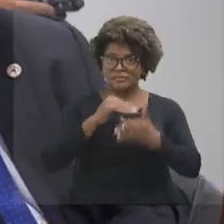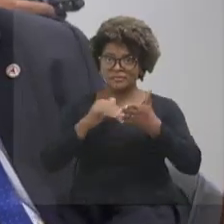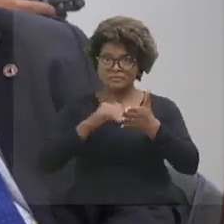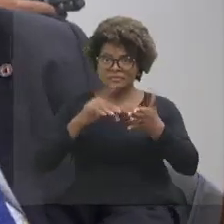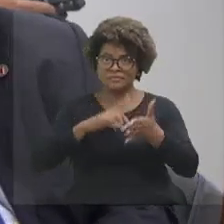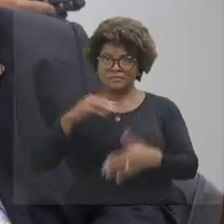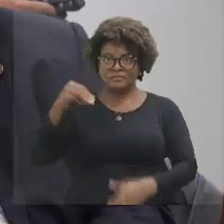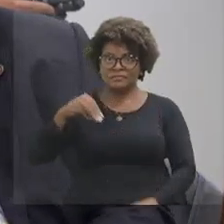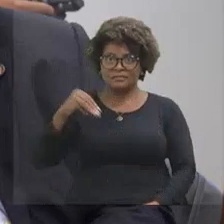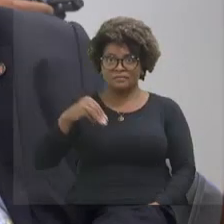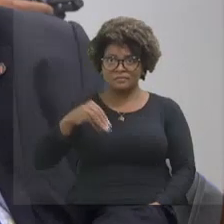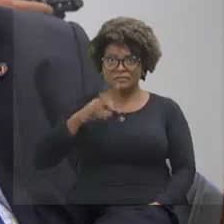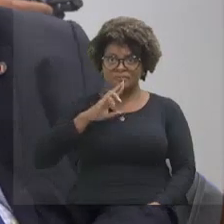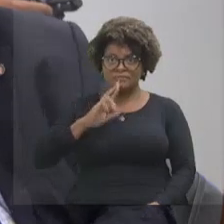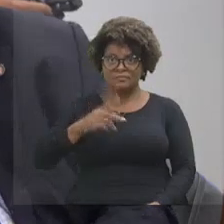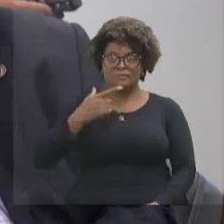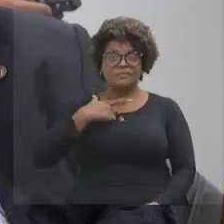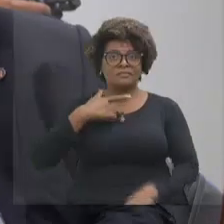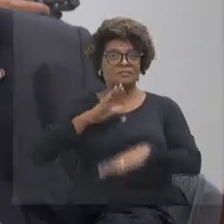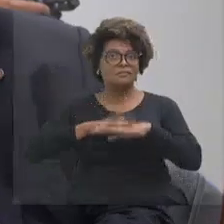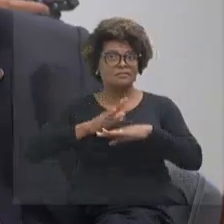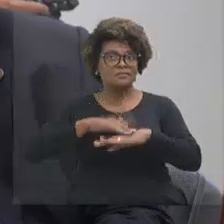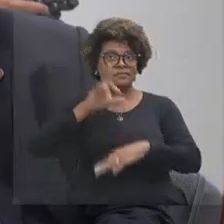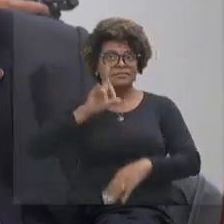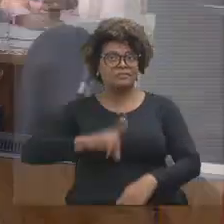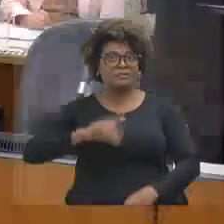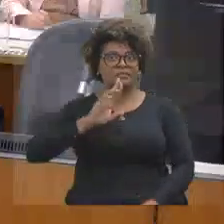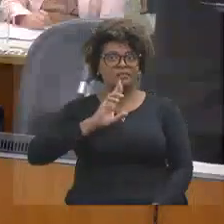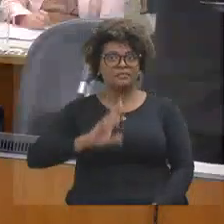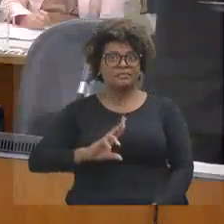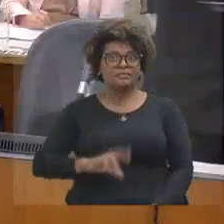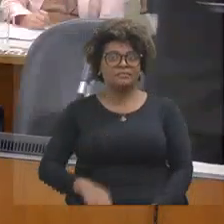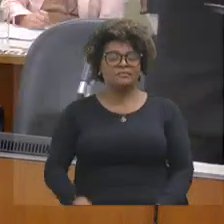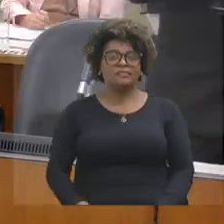e eu tenho direito a réplica por favor